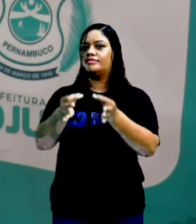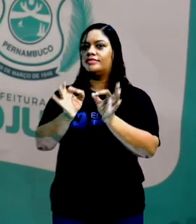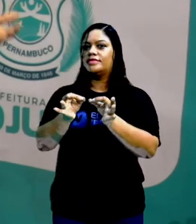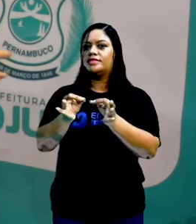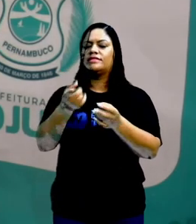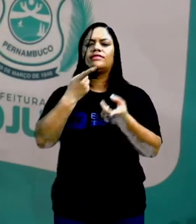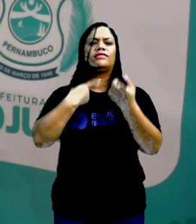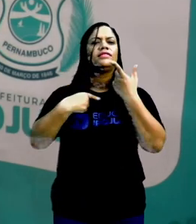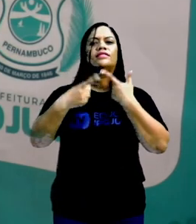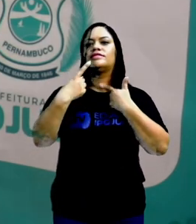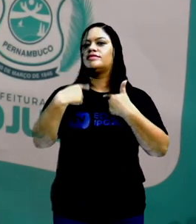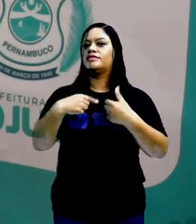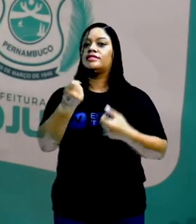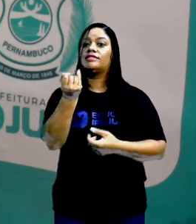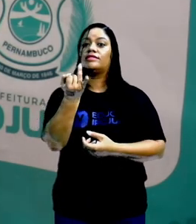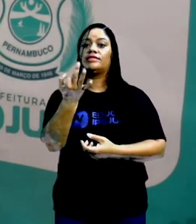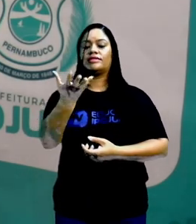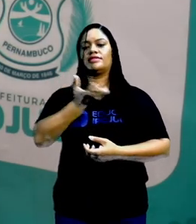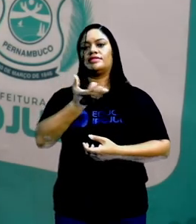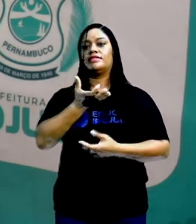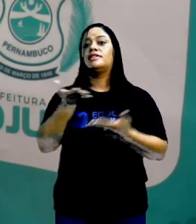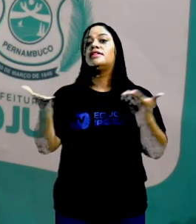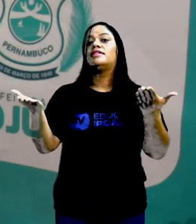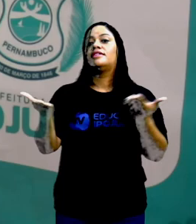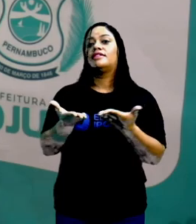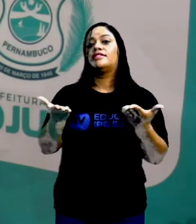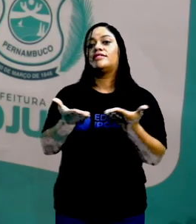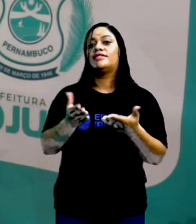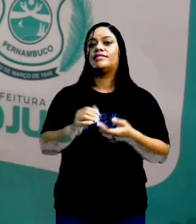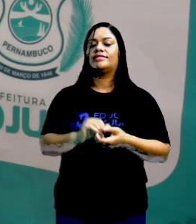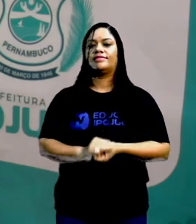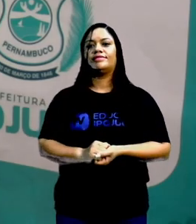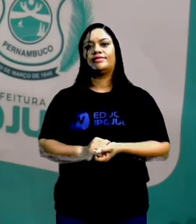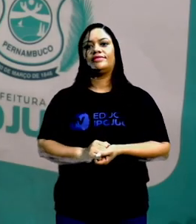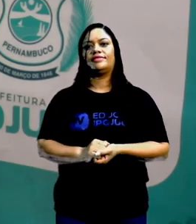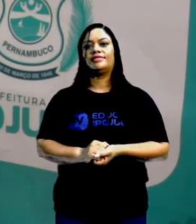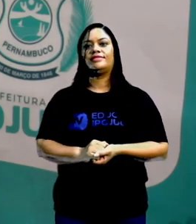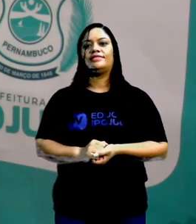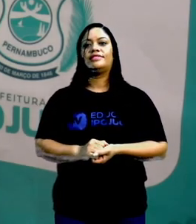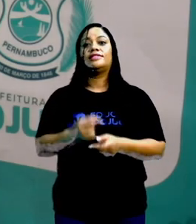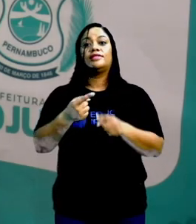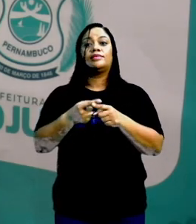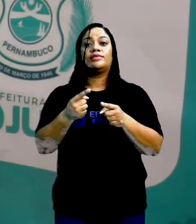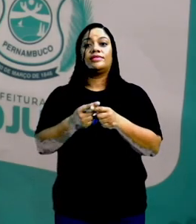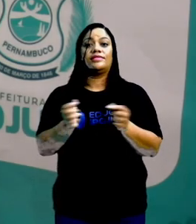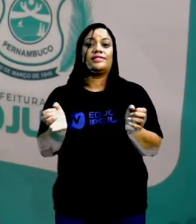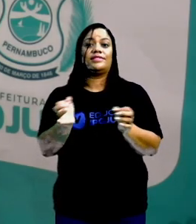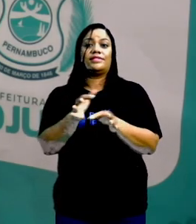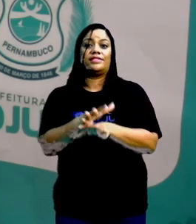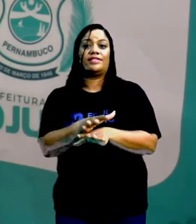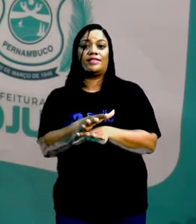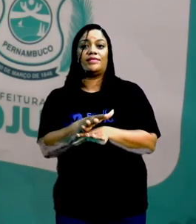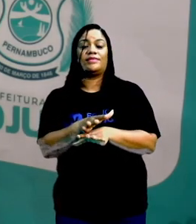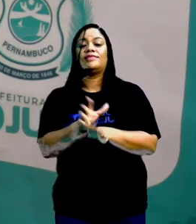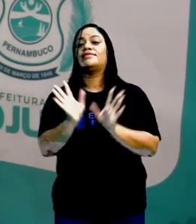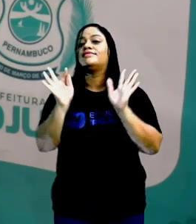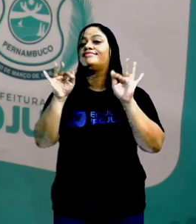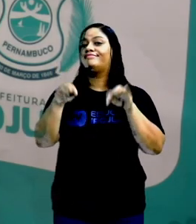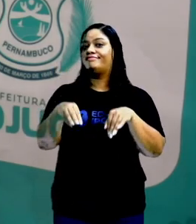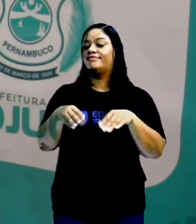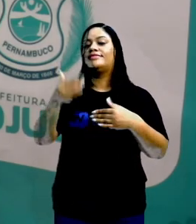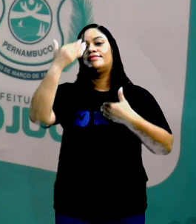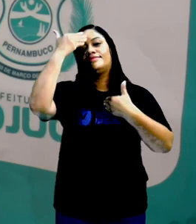à vontade. E agora, vou me despedir de vocês, porque nossa aula chegou ao final.